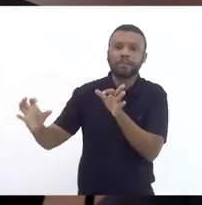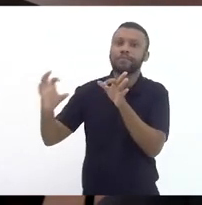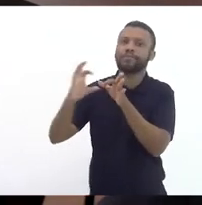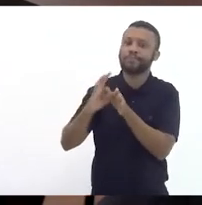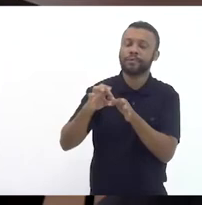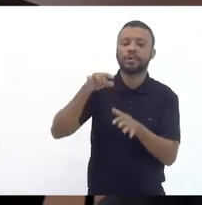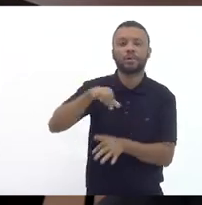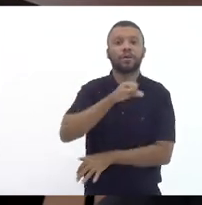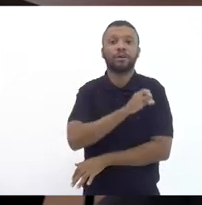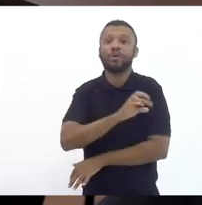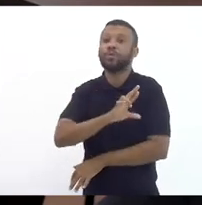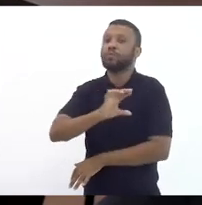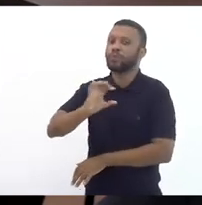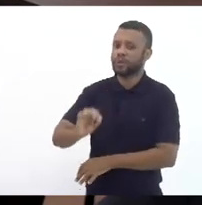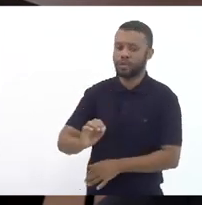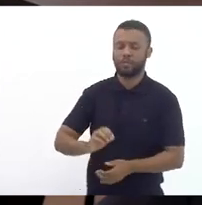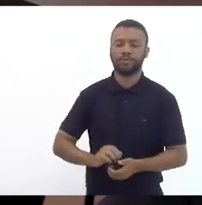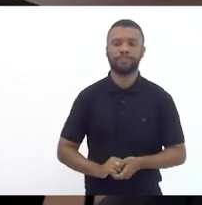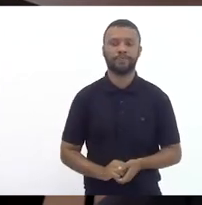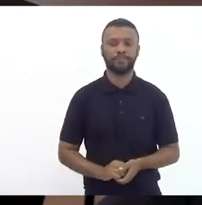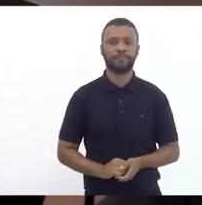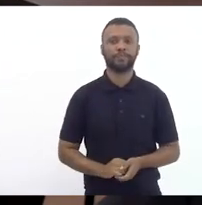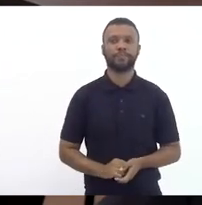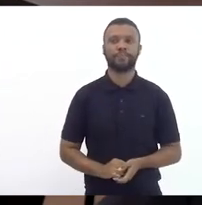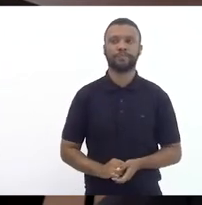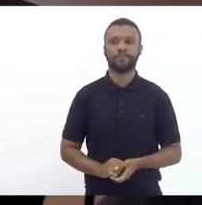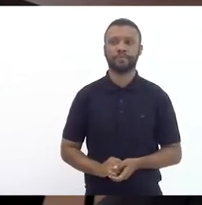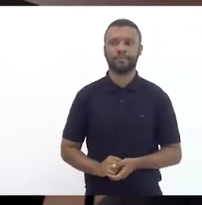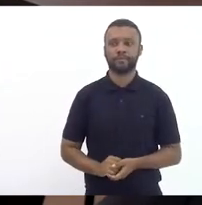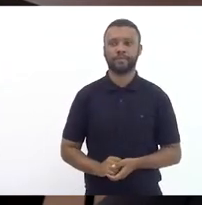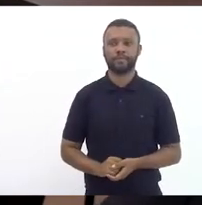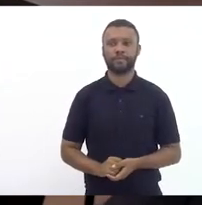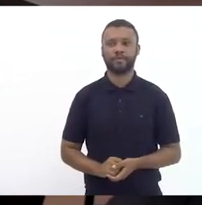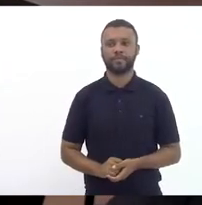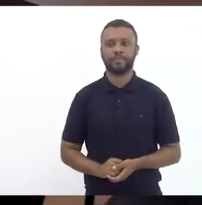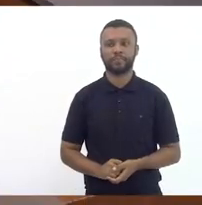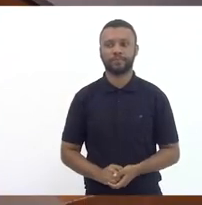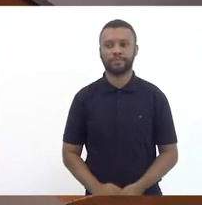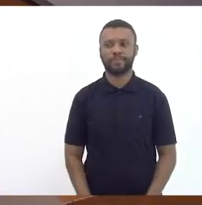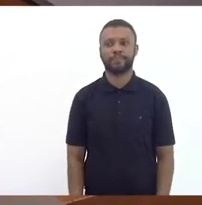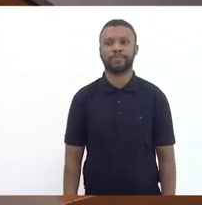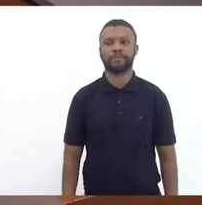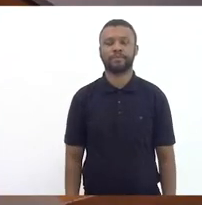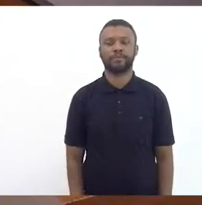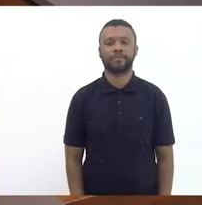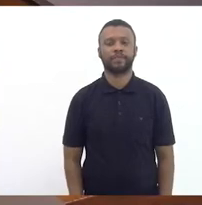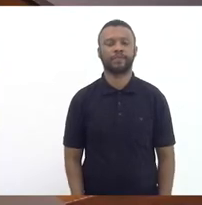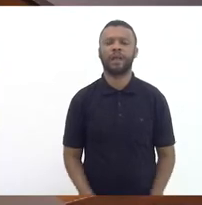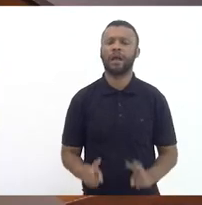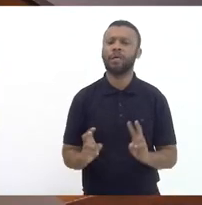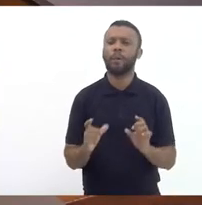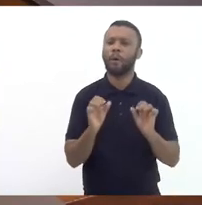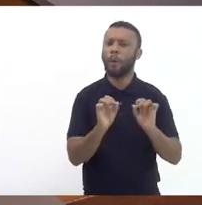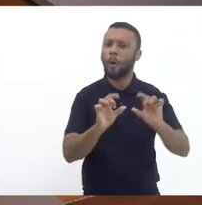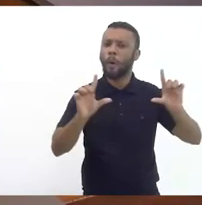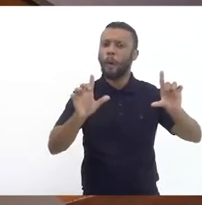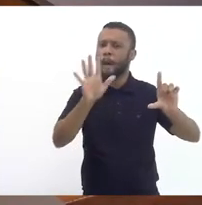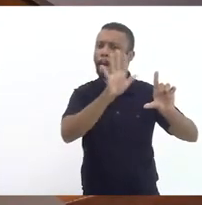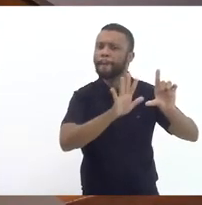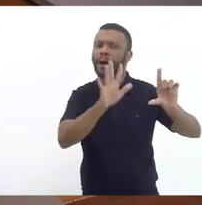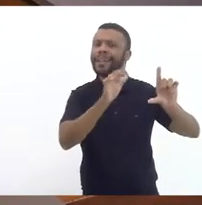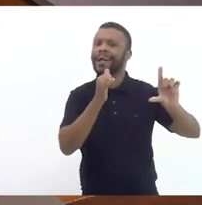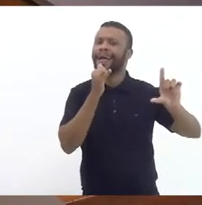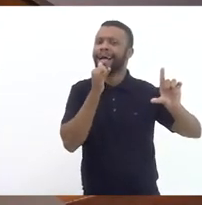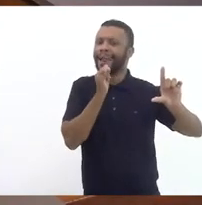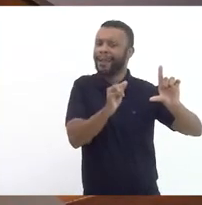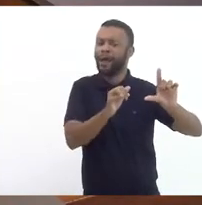Rio de Janeiro, não vem de fora, não. Sei, sei. É. E sobre os painéis eletrônicos, presidente? Os